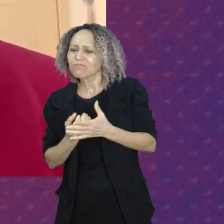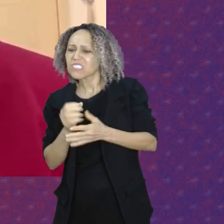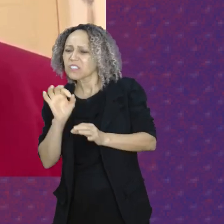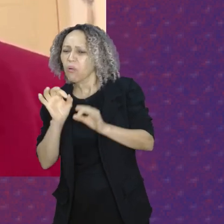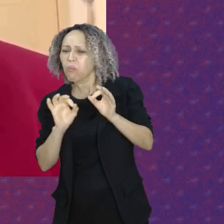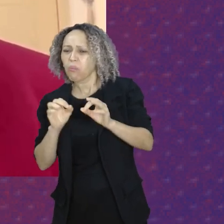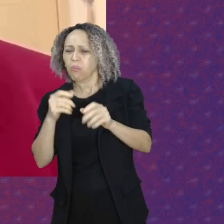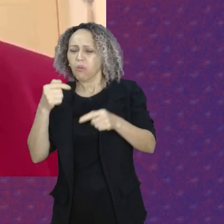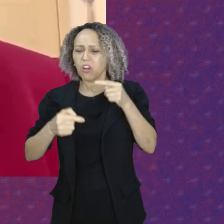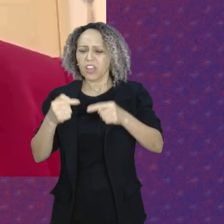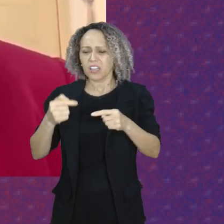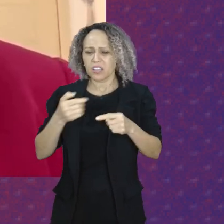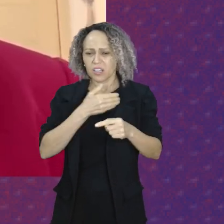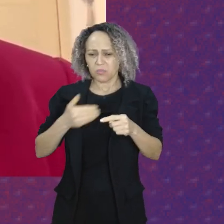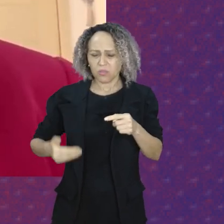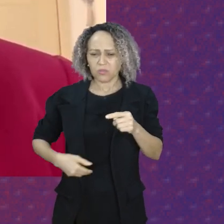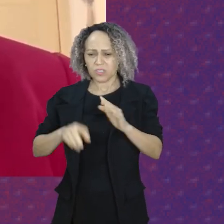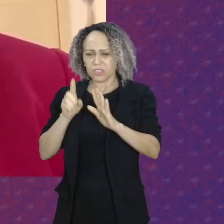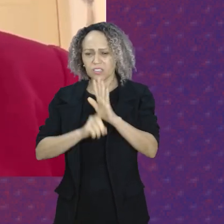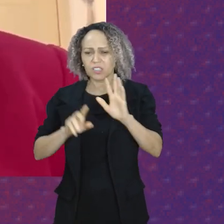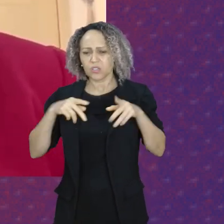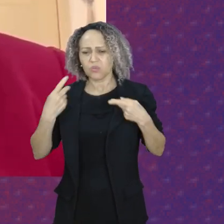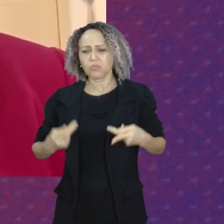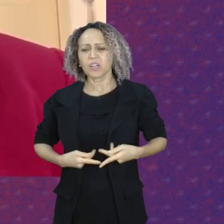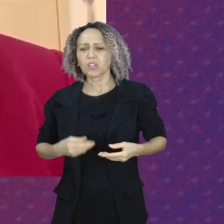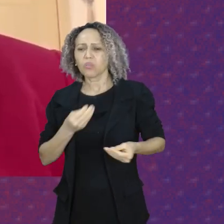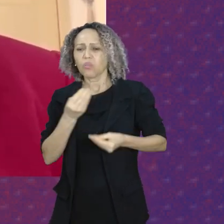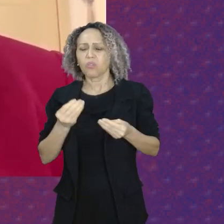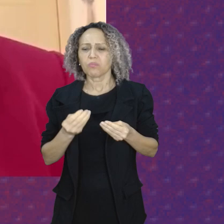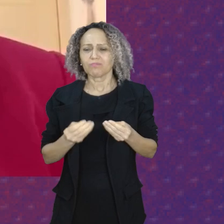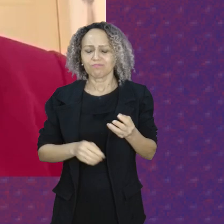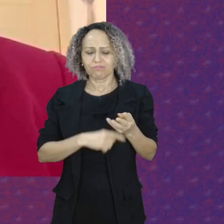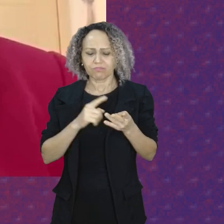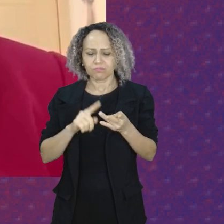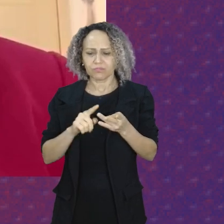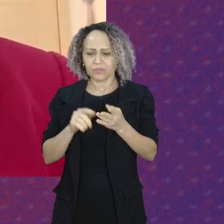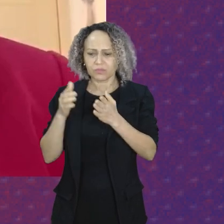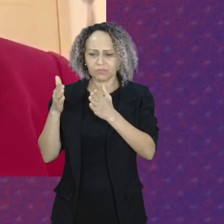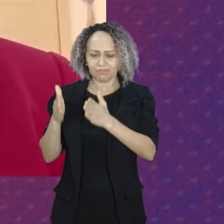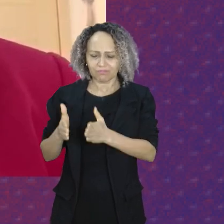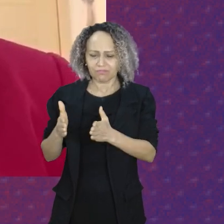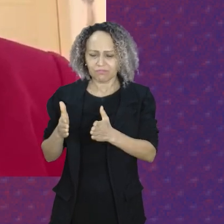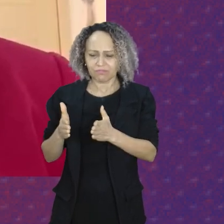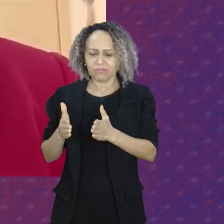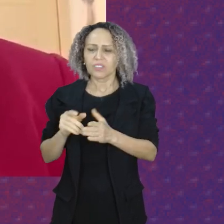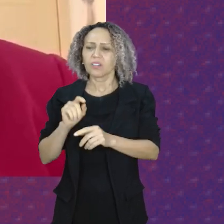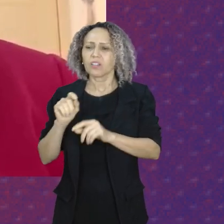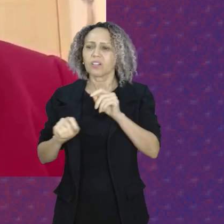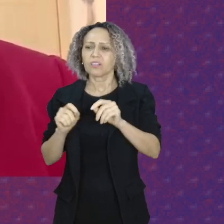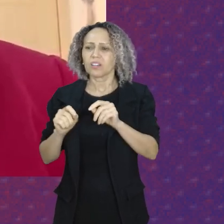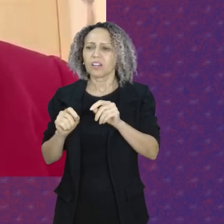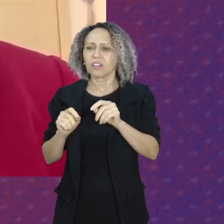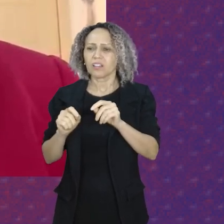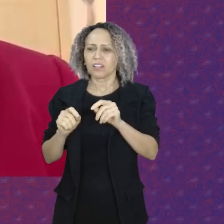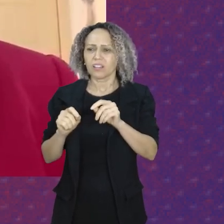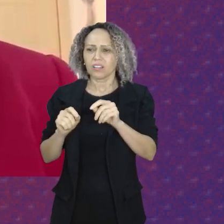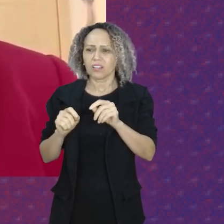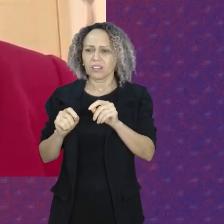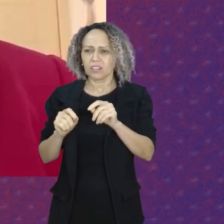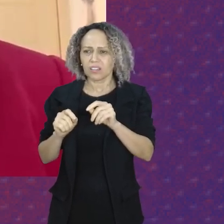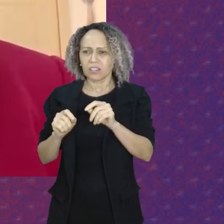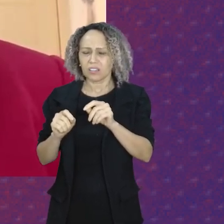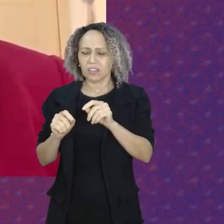políticas públicas de direitos humanos. Os 2 últimos blocos aí é a questão do virtual,